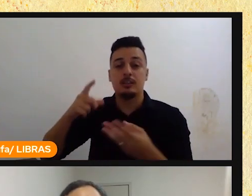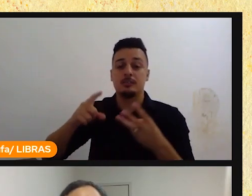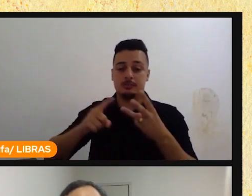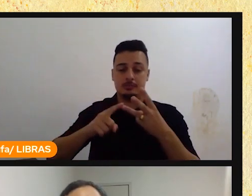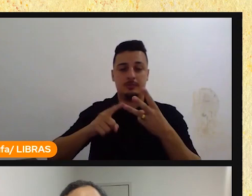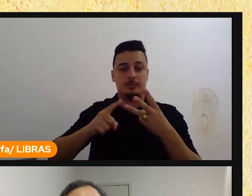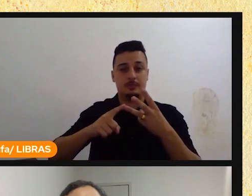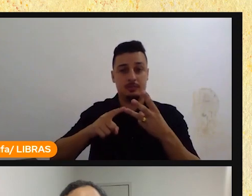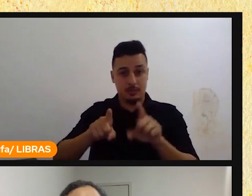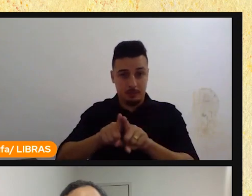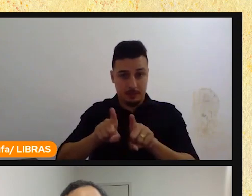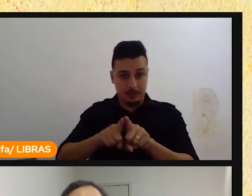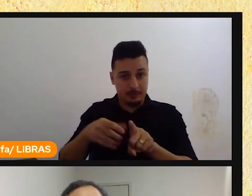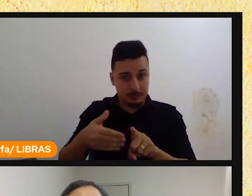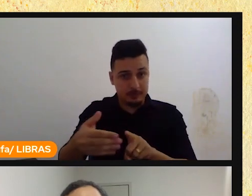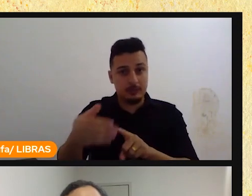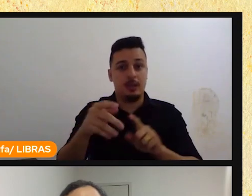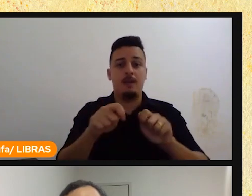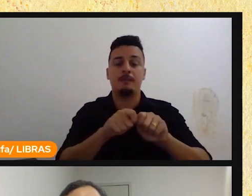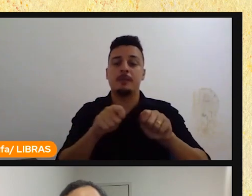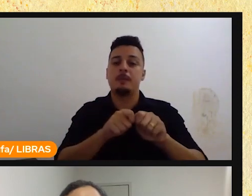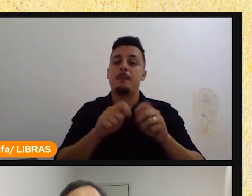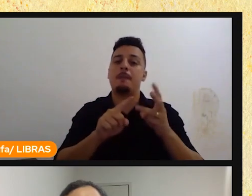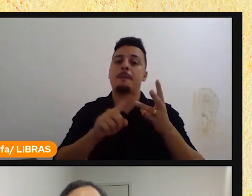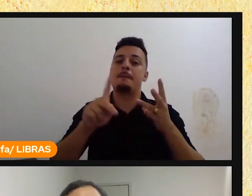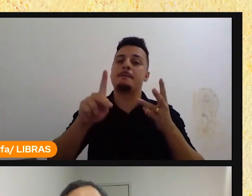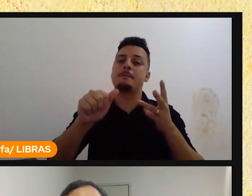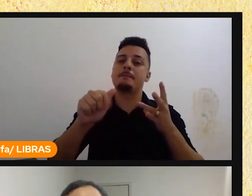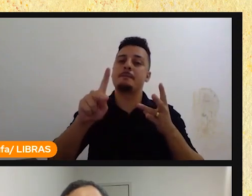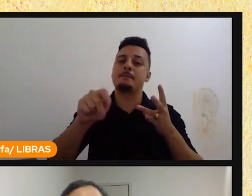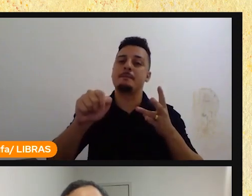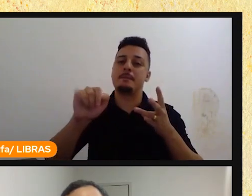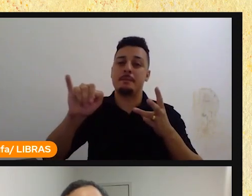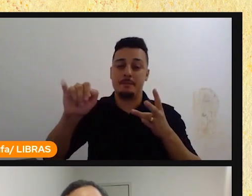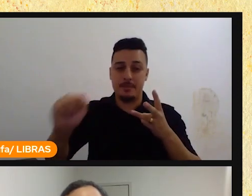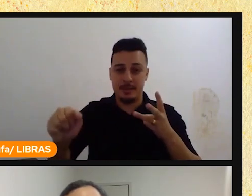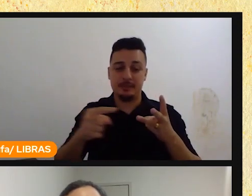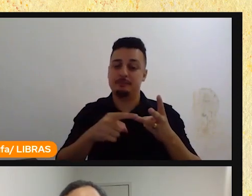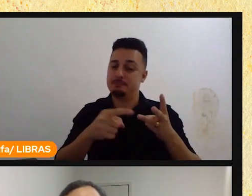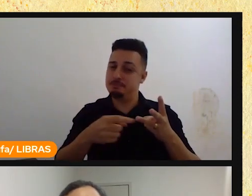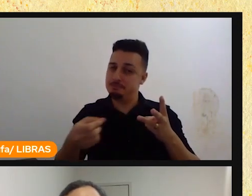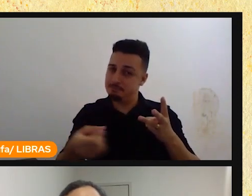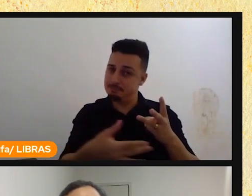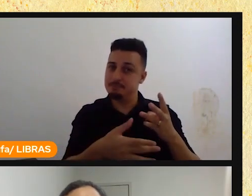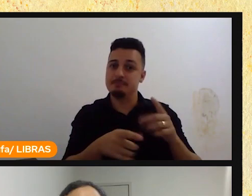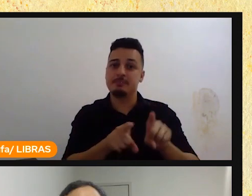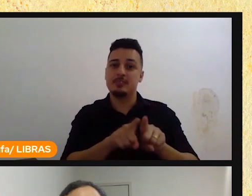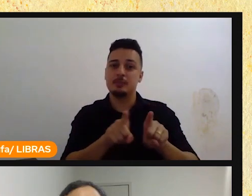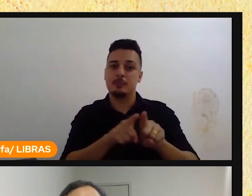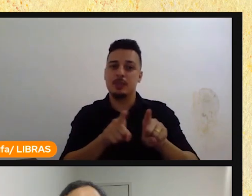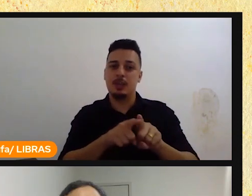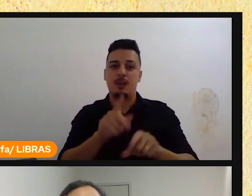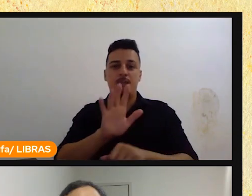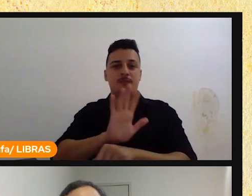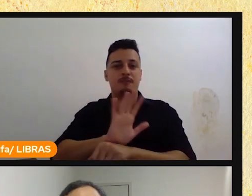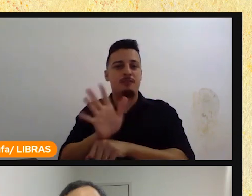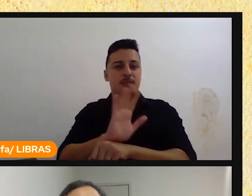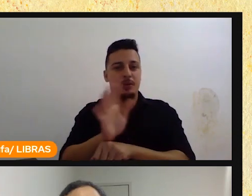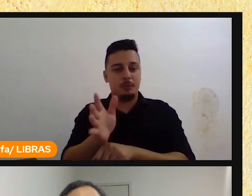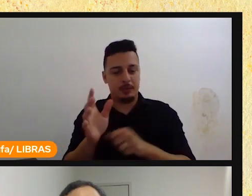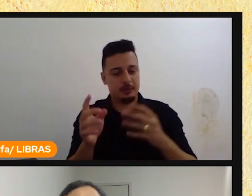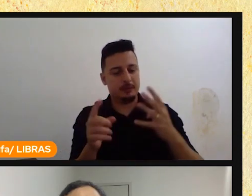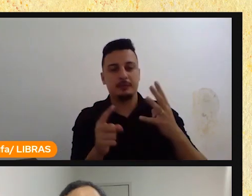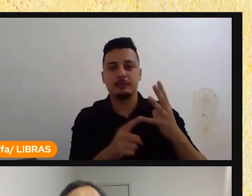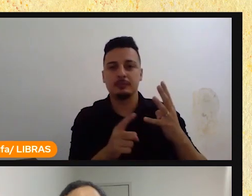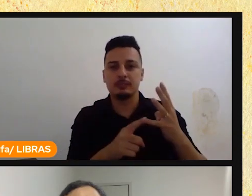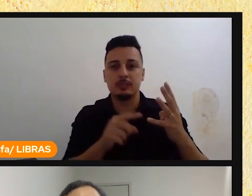Kellen. Ela pode falar mais sobre esse longa. E também está produzindo o novo filme de Rosana Urbis, que é uma